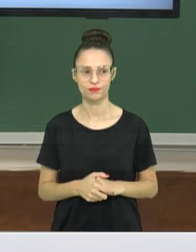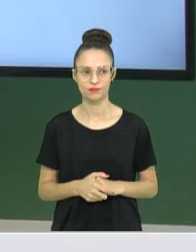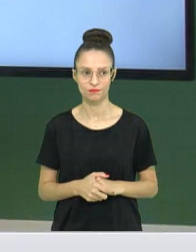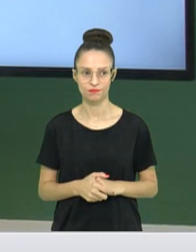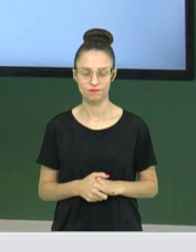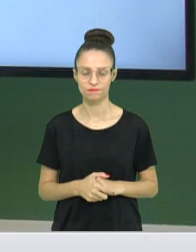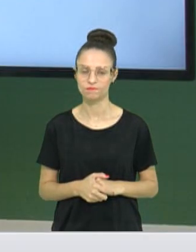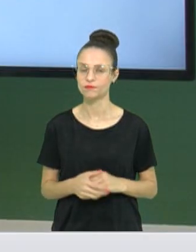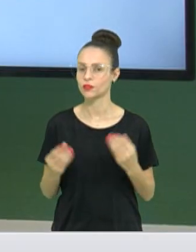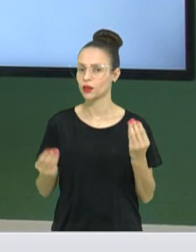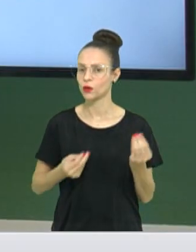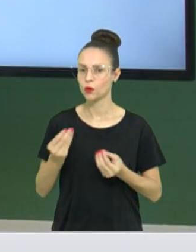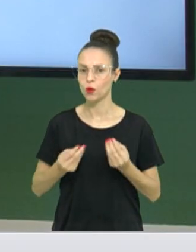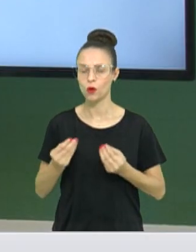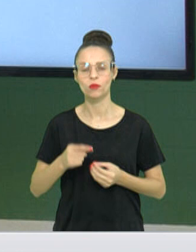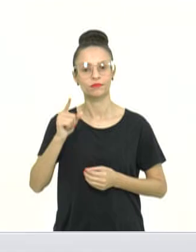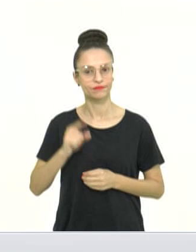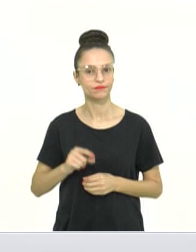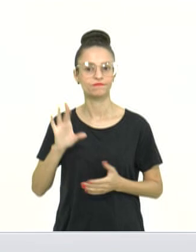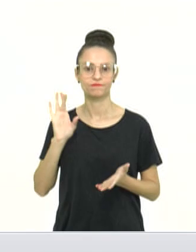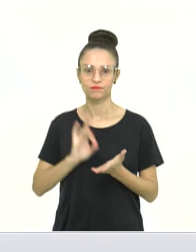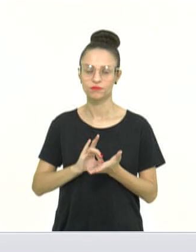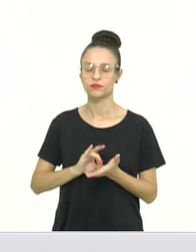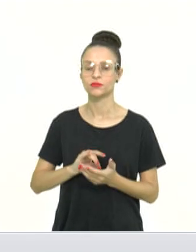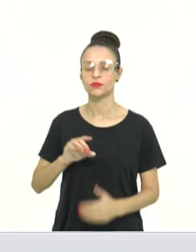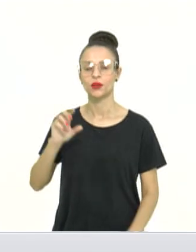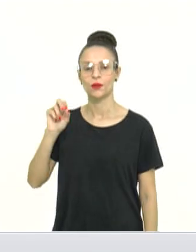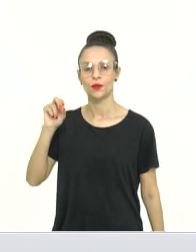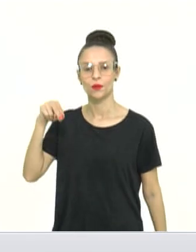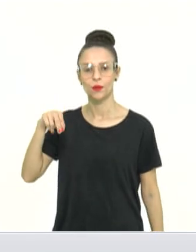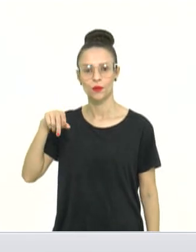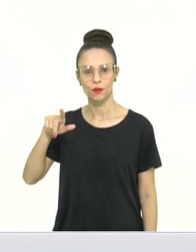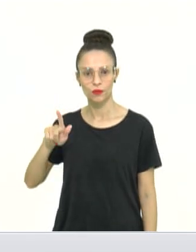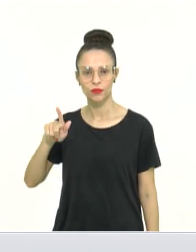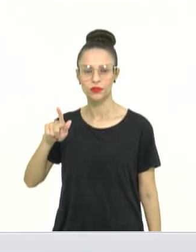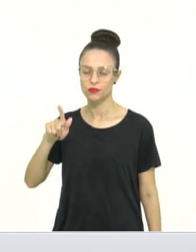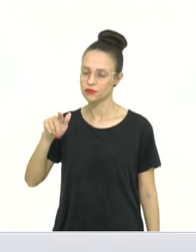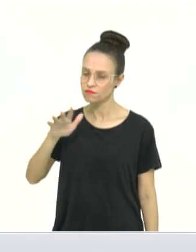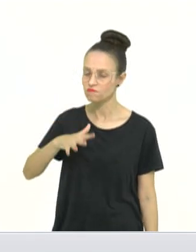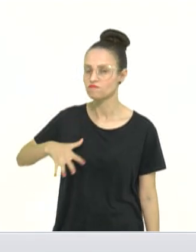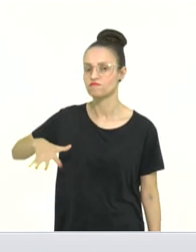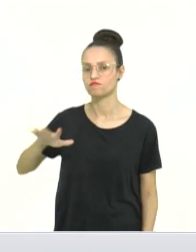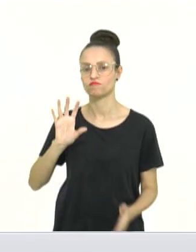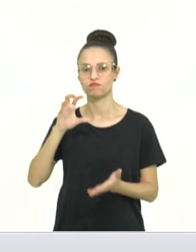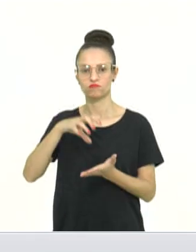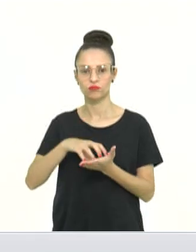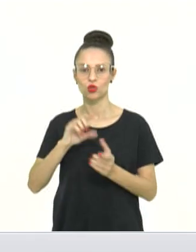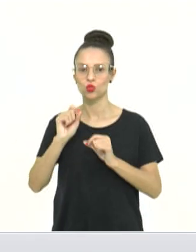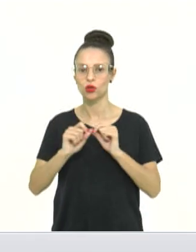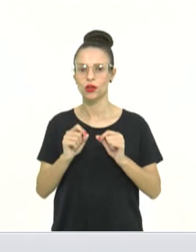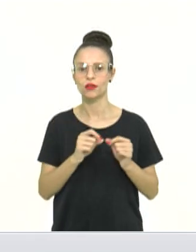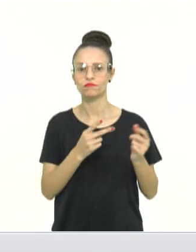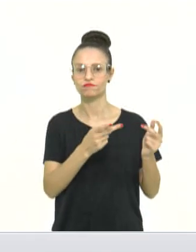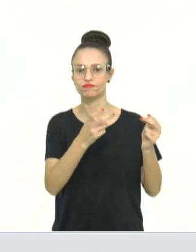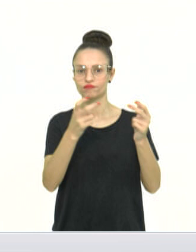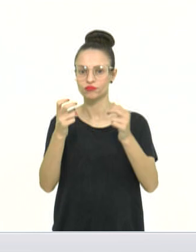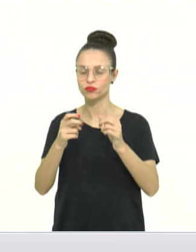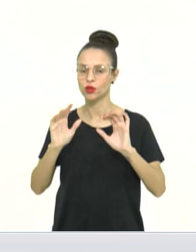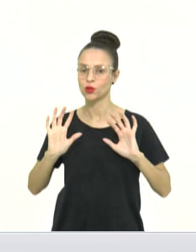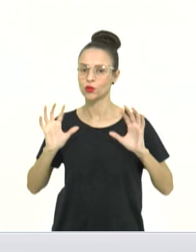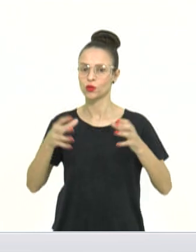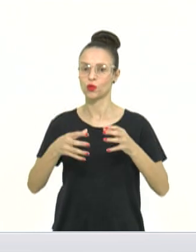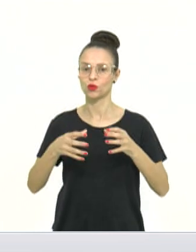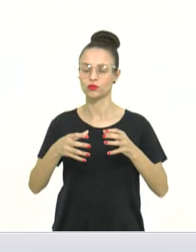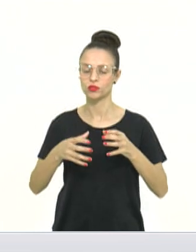O cenário é confirmado por organizações não governamentais, pelo Conselho Federal